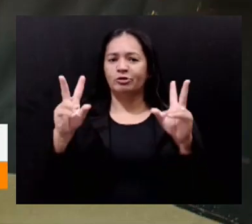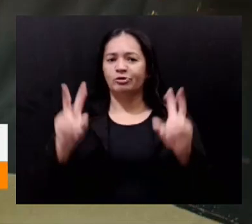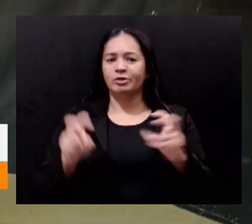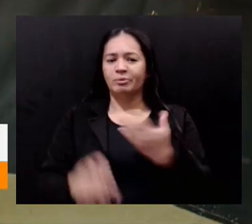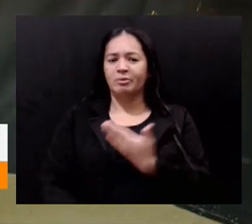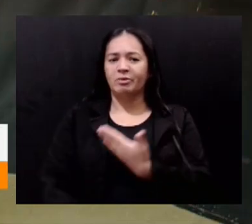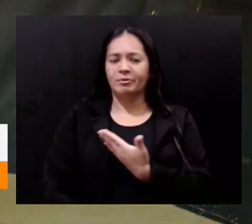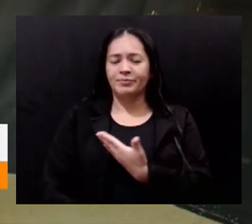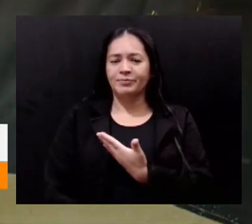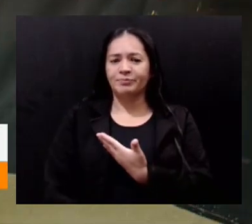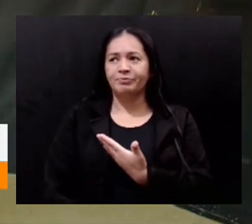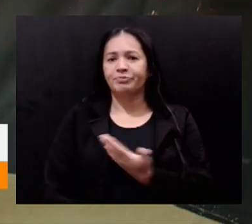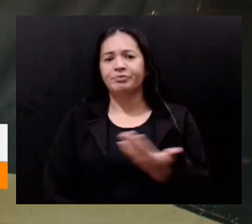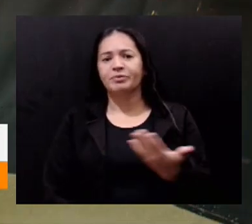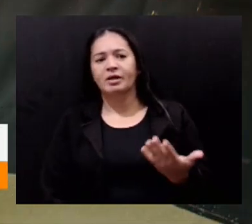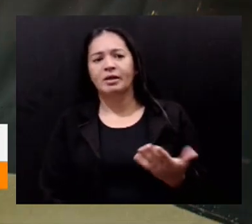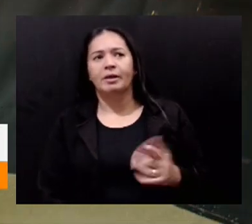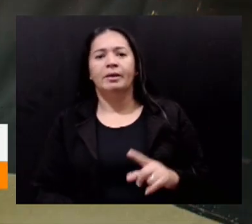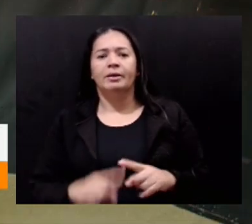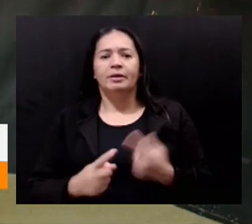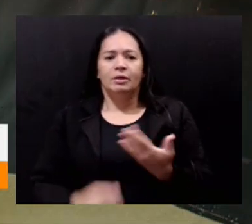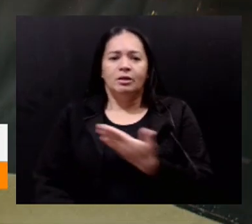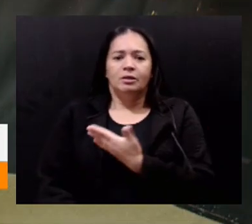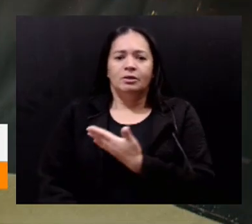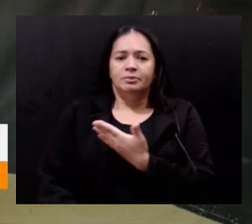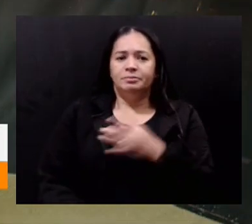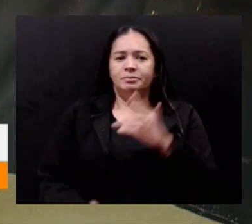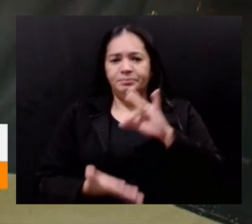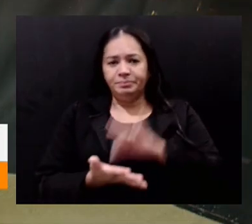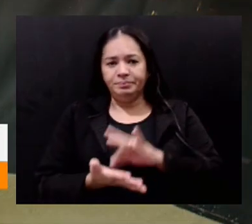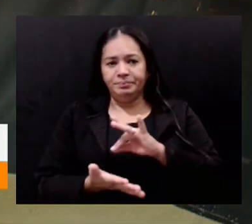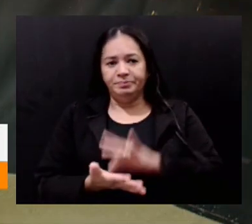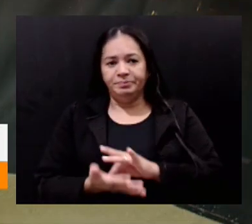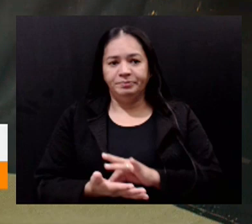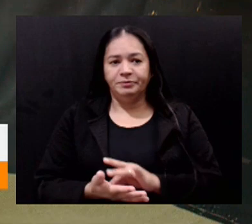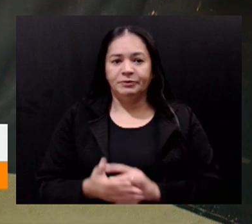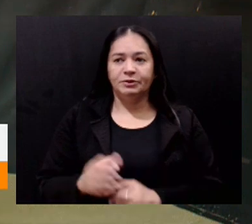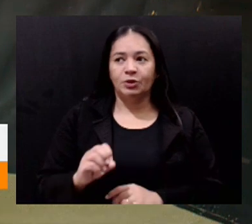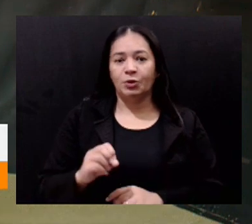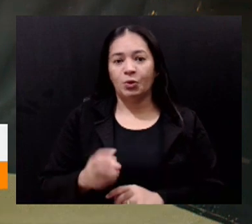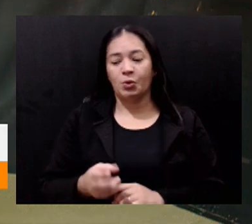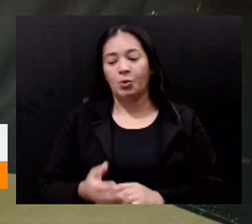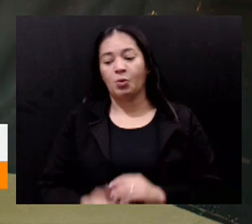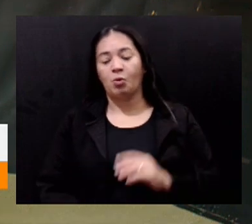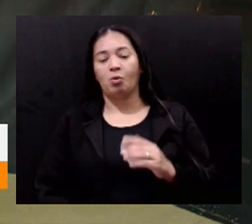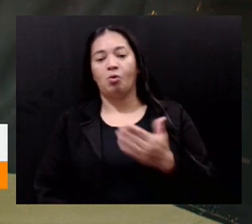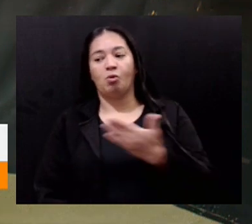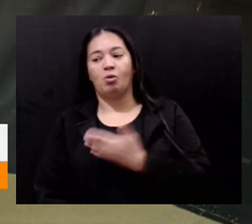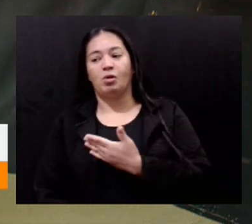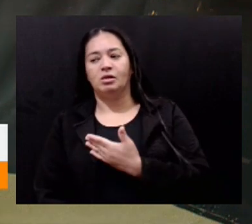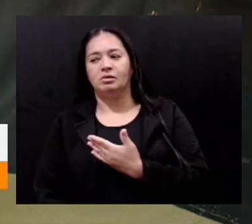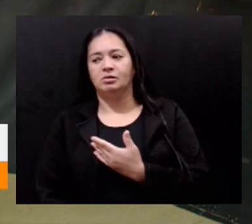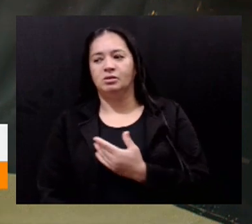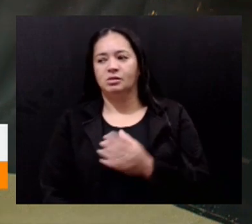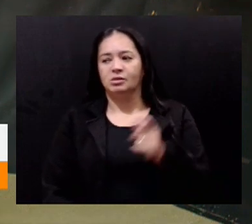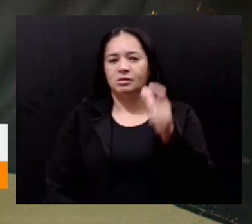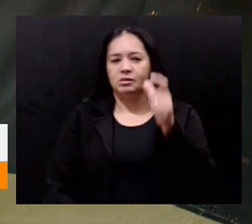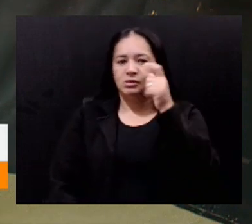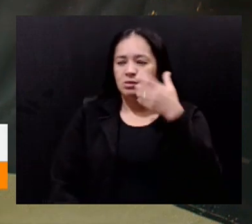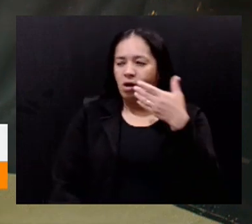amizade verdadeira e aquela amizade por conveniência, por interesse, como é que a gente identifica